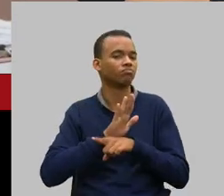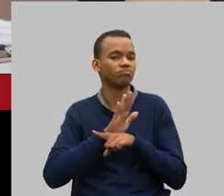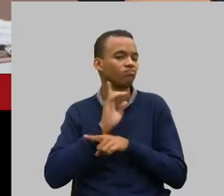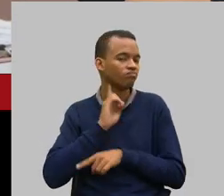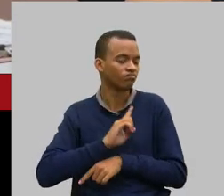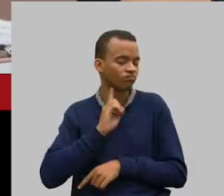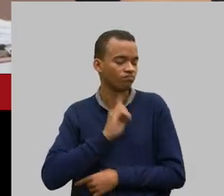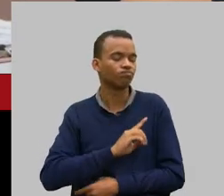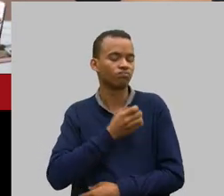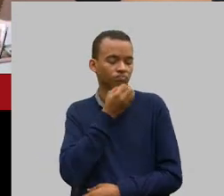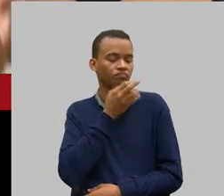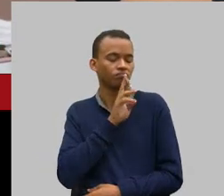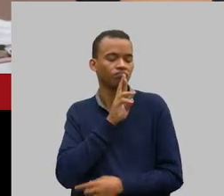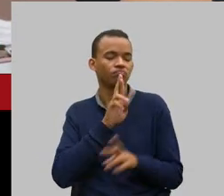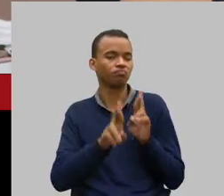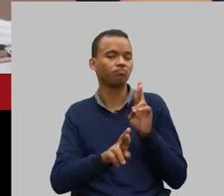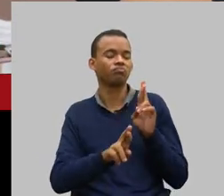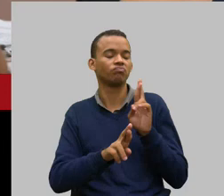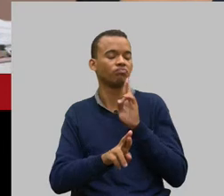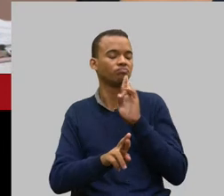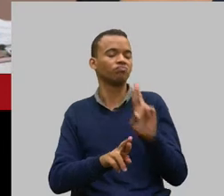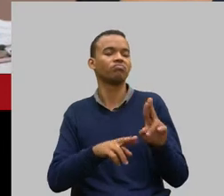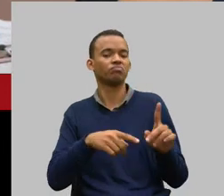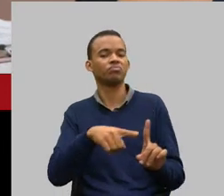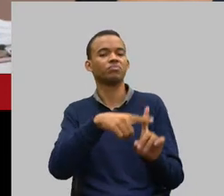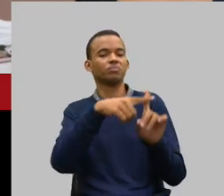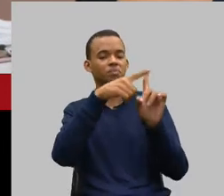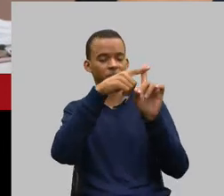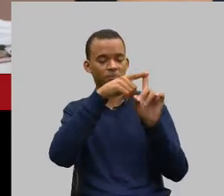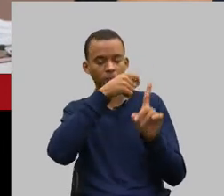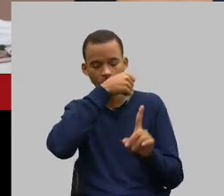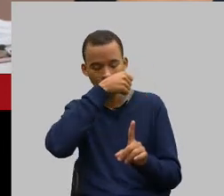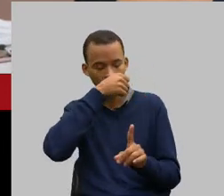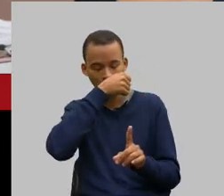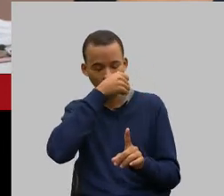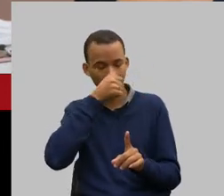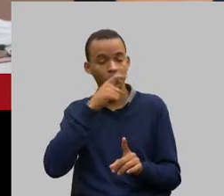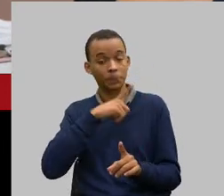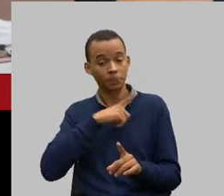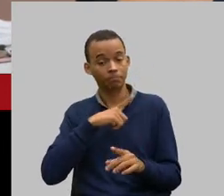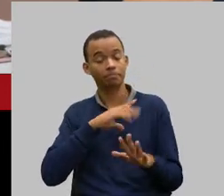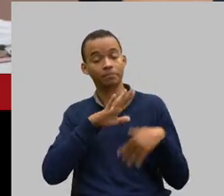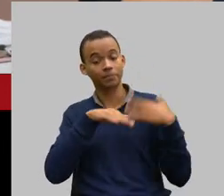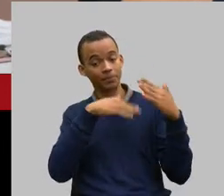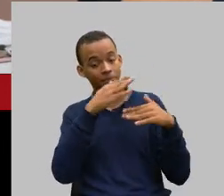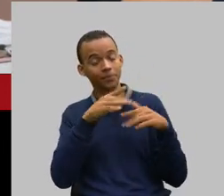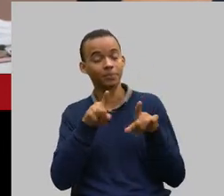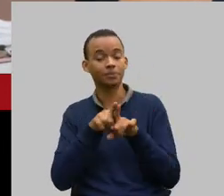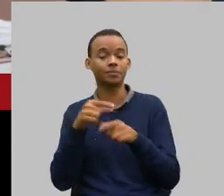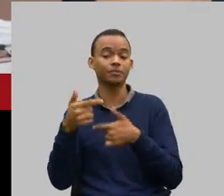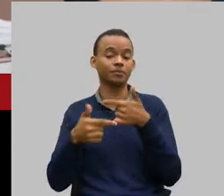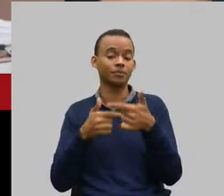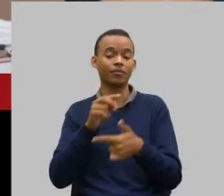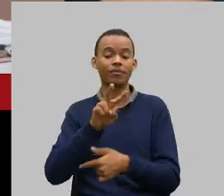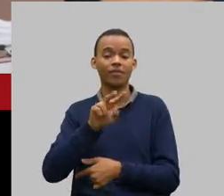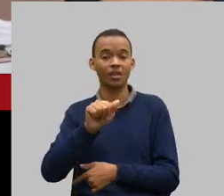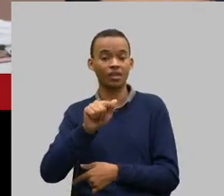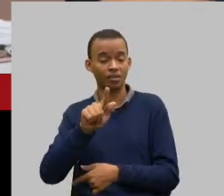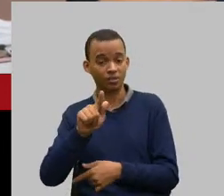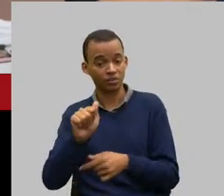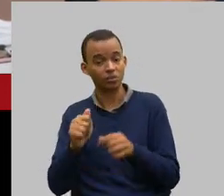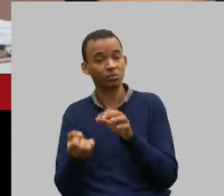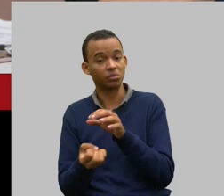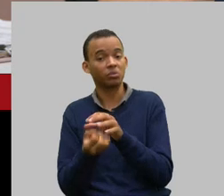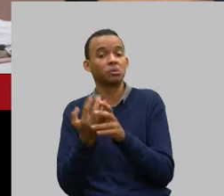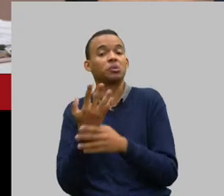além de desenvolvimento de criação de novos empregos que é muito importante também eu digo que a manutenção desses empregos que